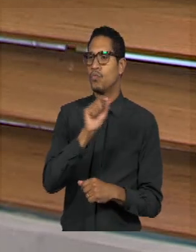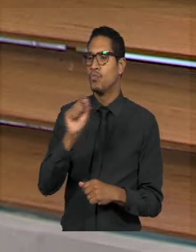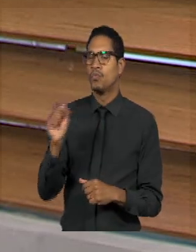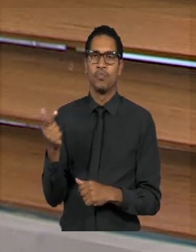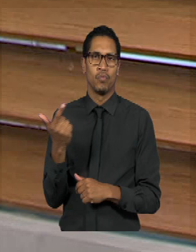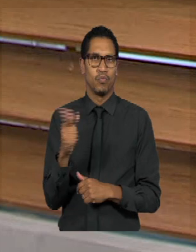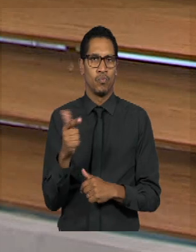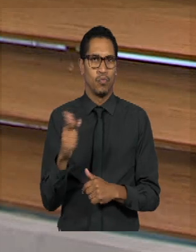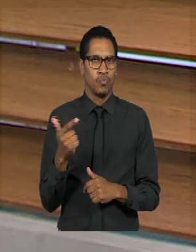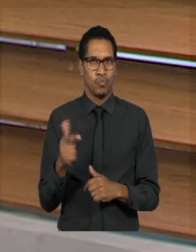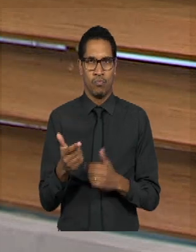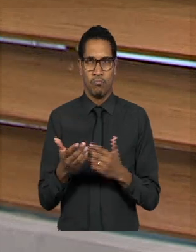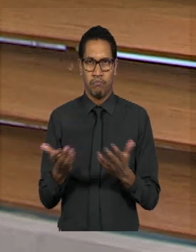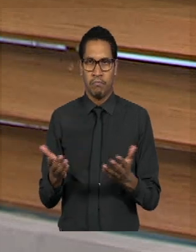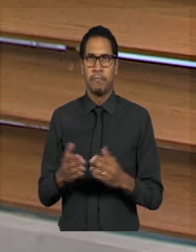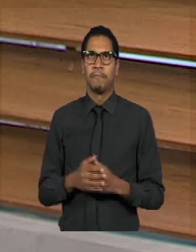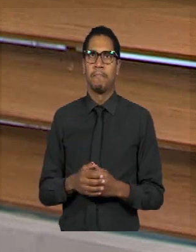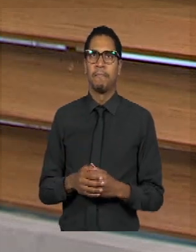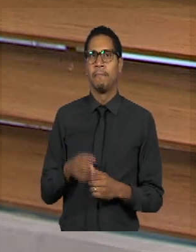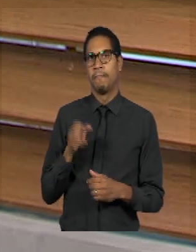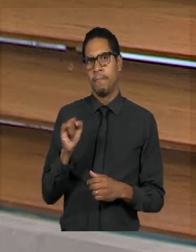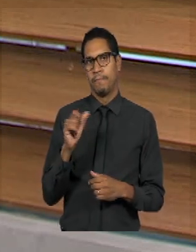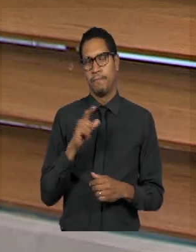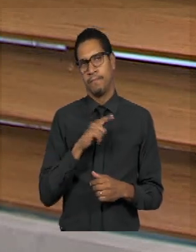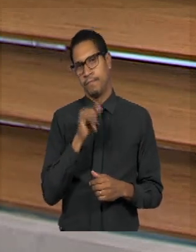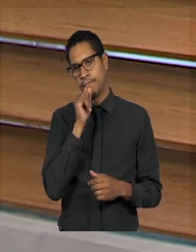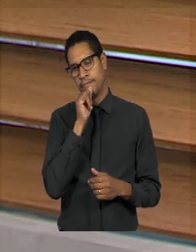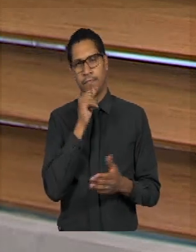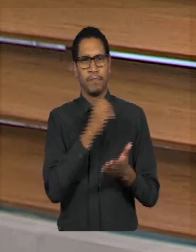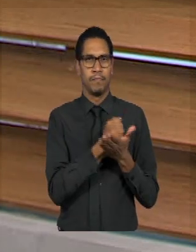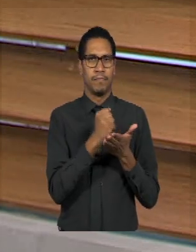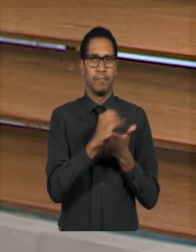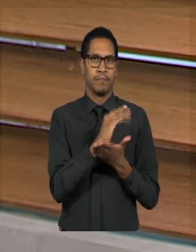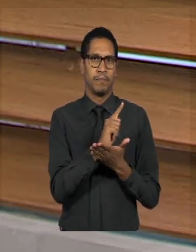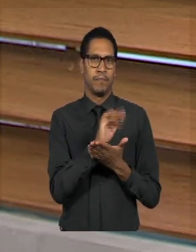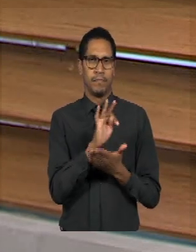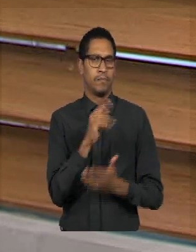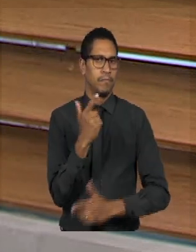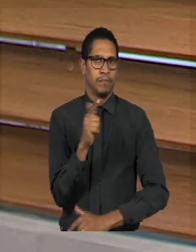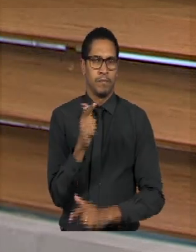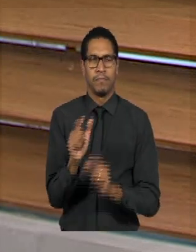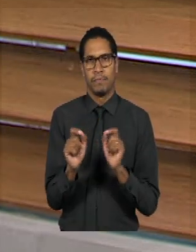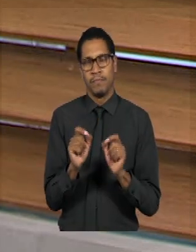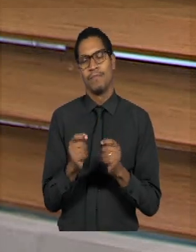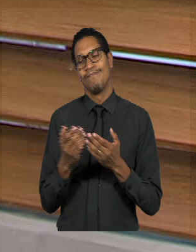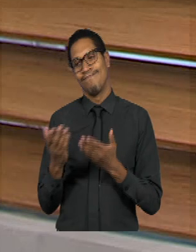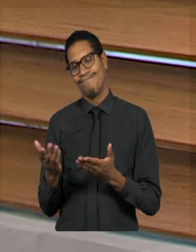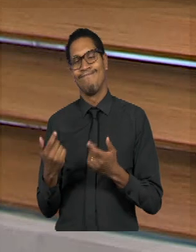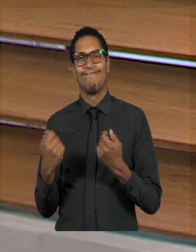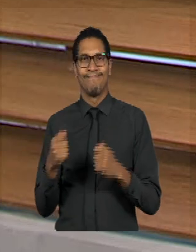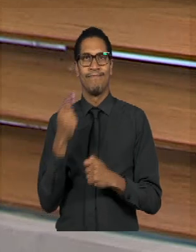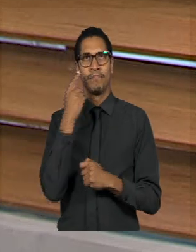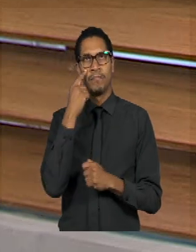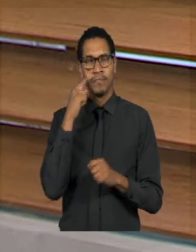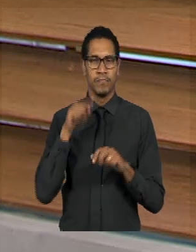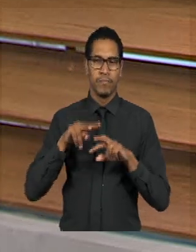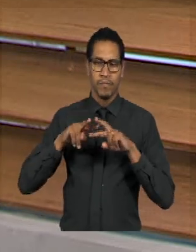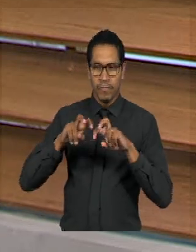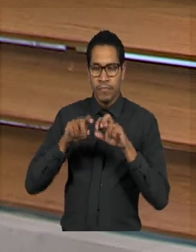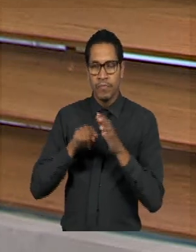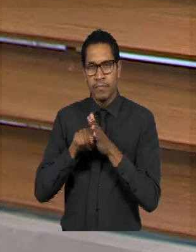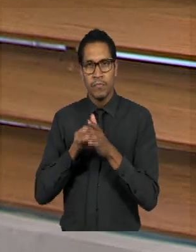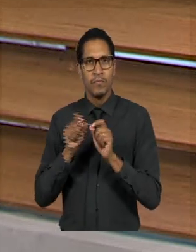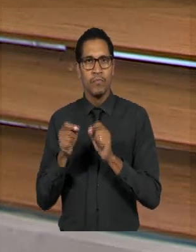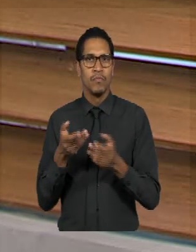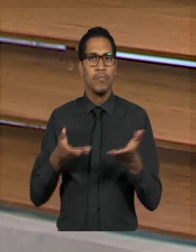têm uma CLT, um registro em carteira, aí a gente precisaria analisar qual é a